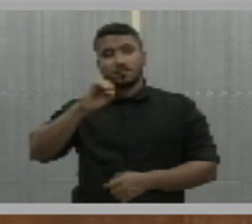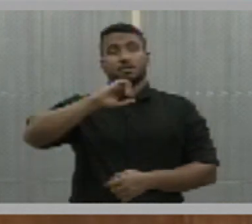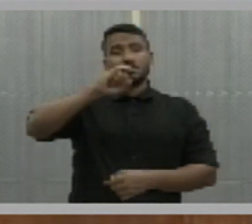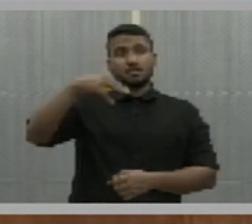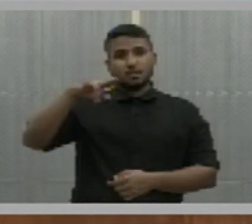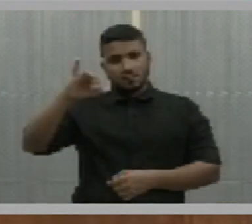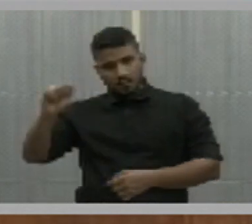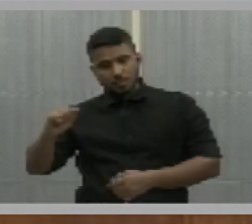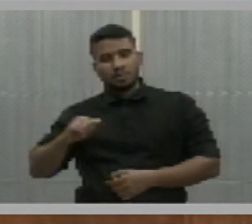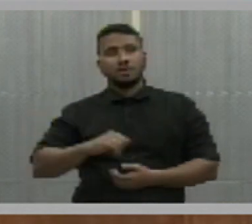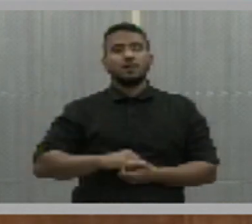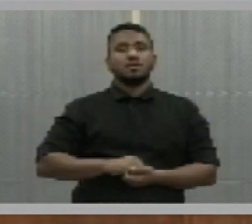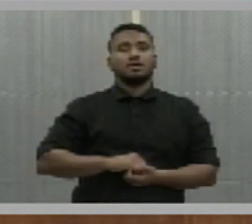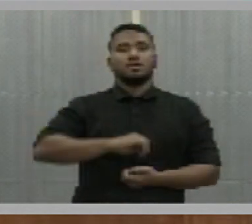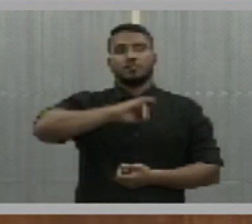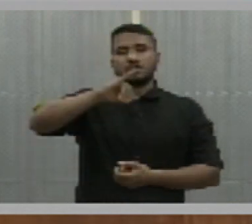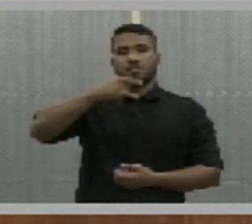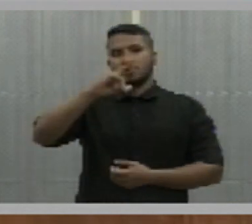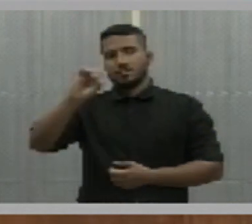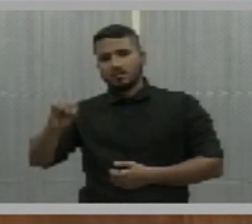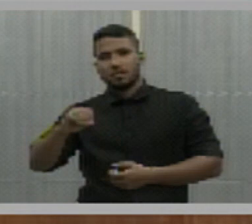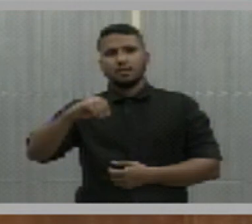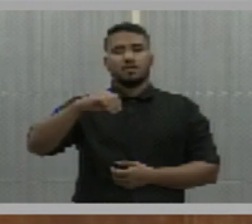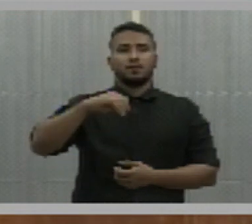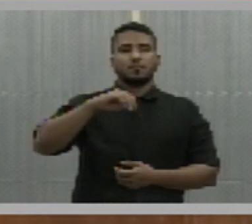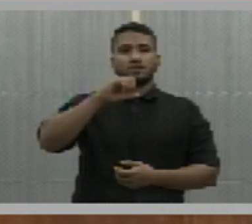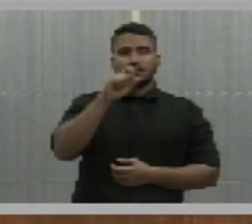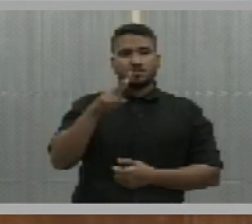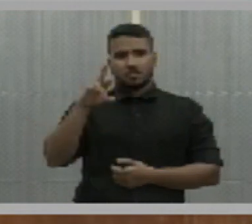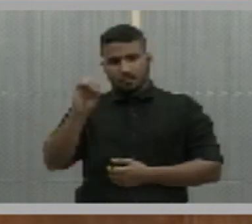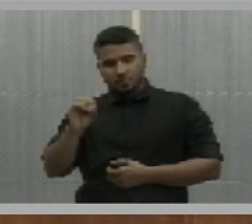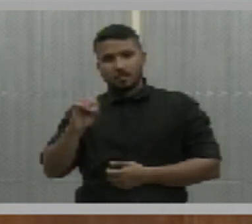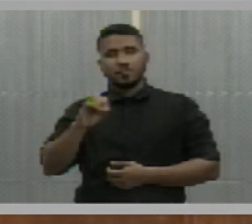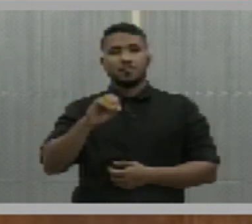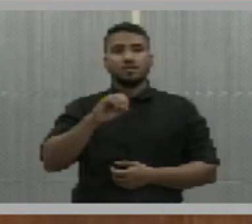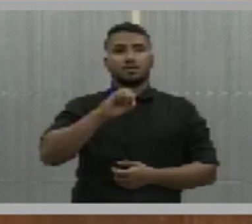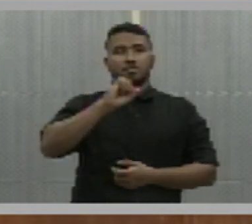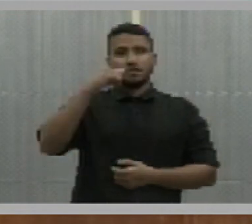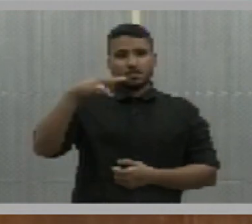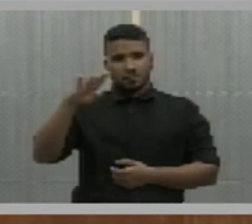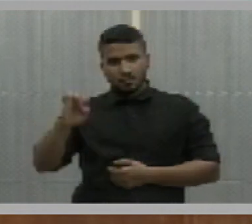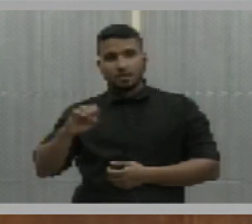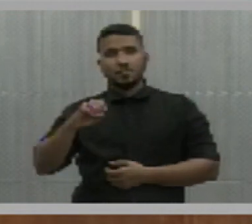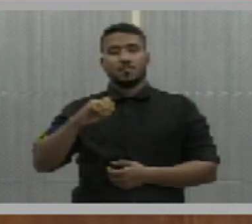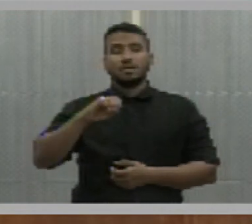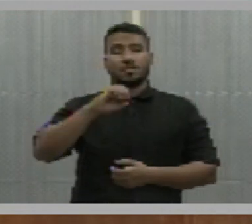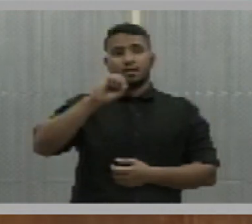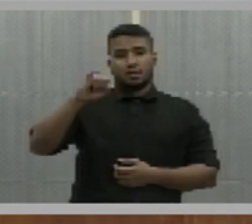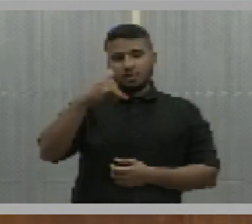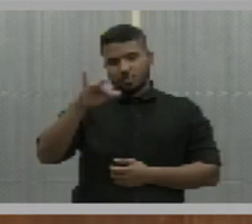Janaína Marques, João Matos, Nerinho, Severo Eulálio, Simone Pereira, Jessivaldo Isaías.